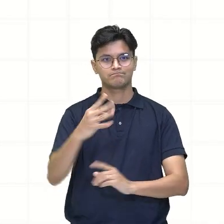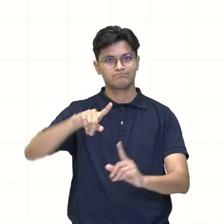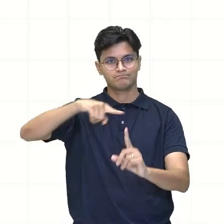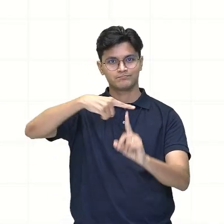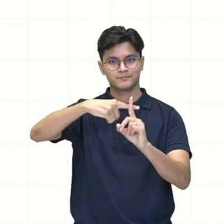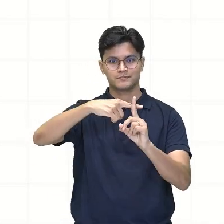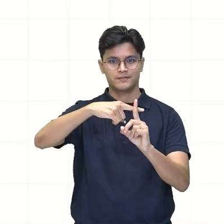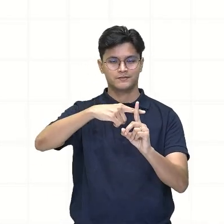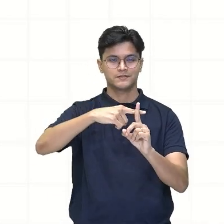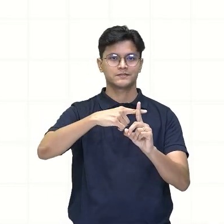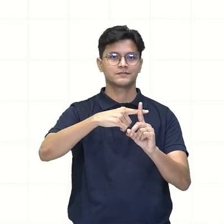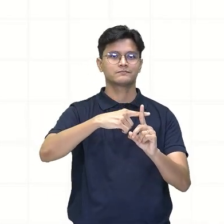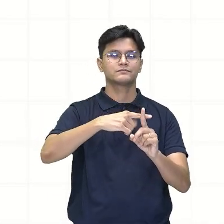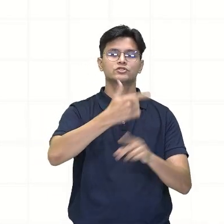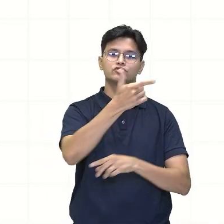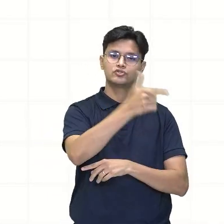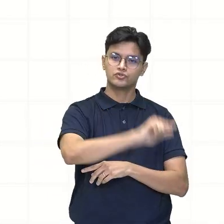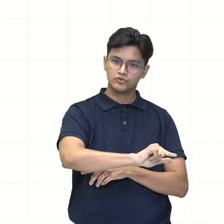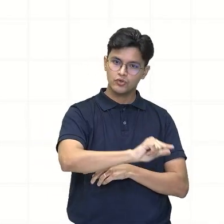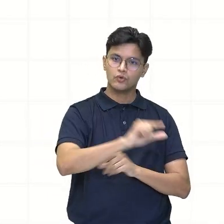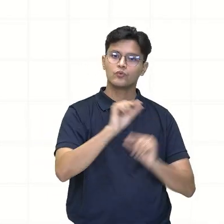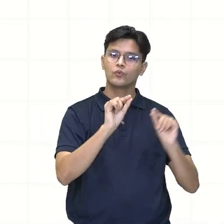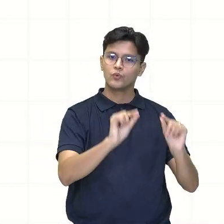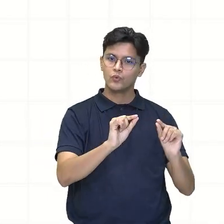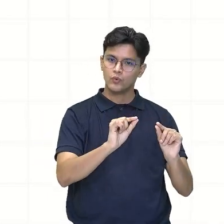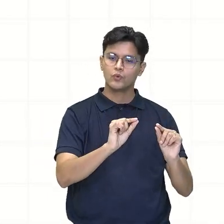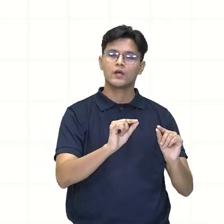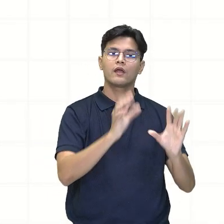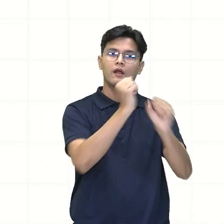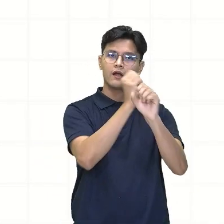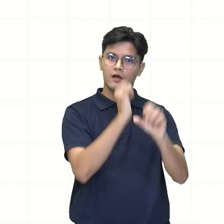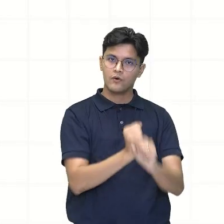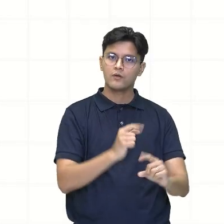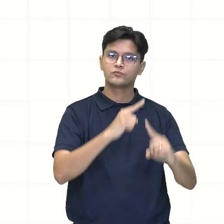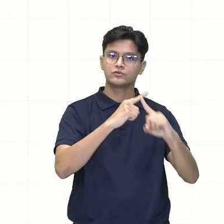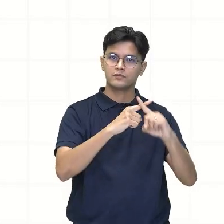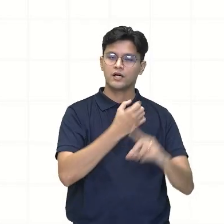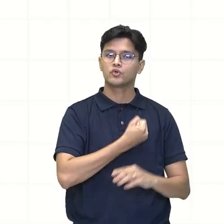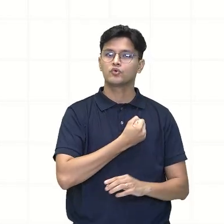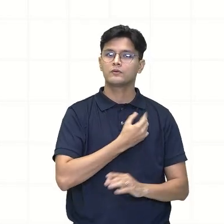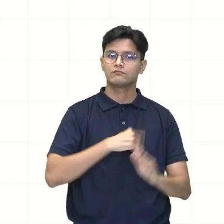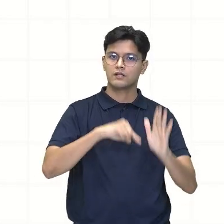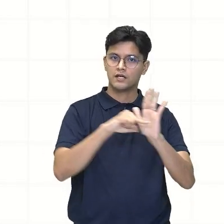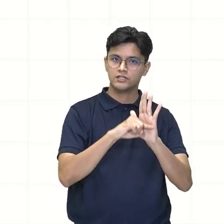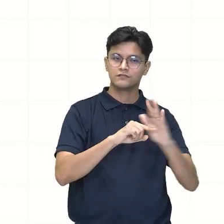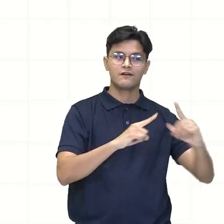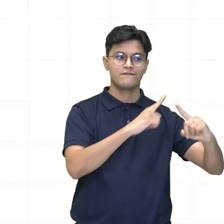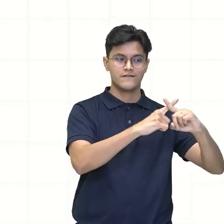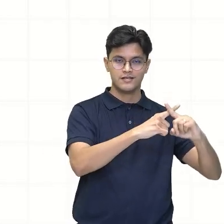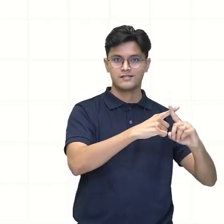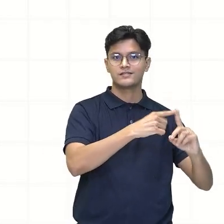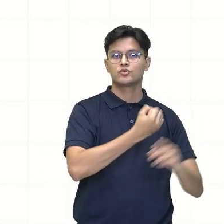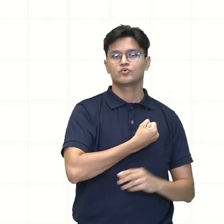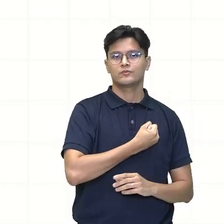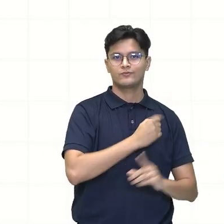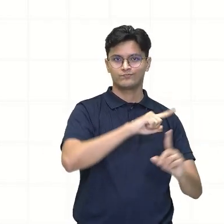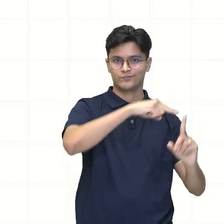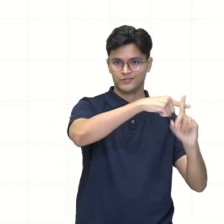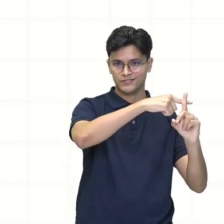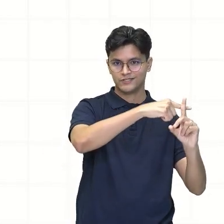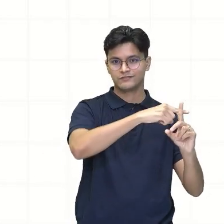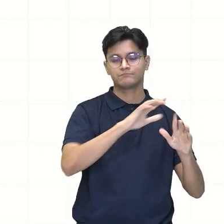Mas, novamente aqui, nós estamos multiplicando um número negativo por um número positivo. Então,